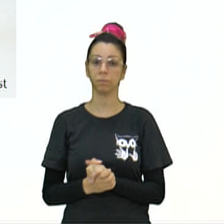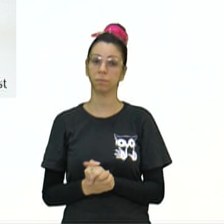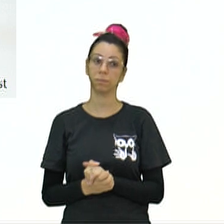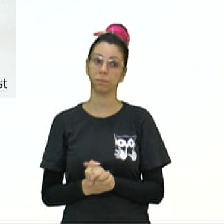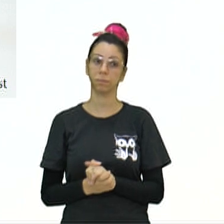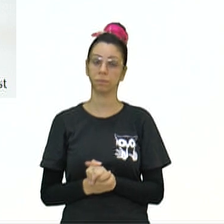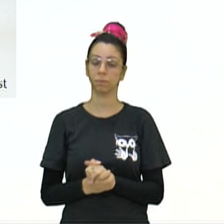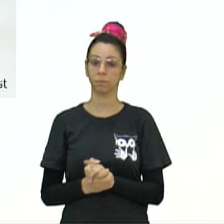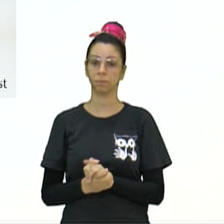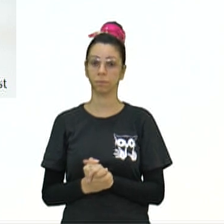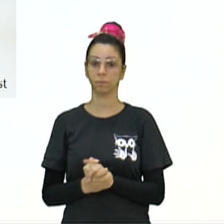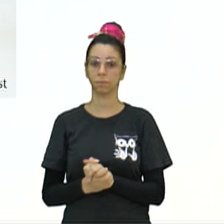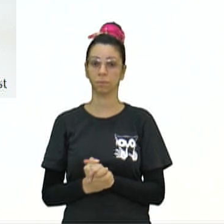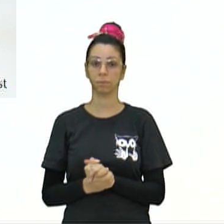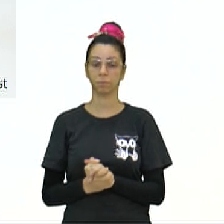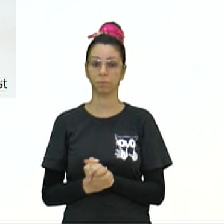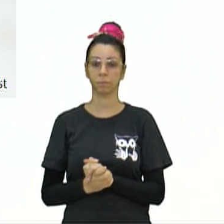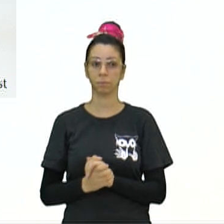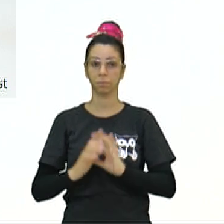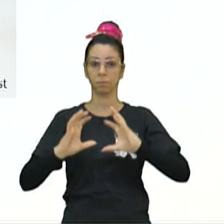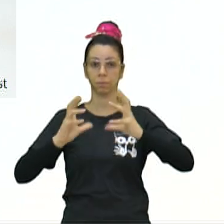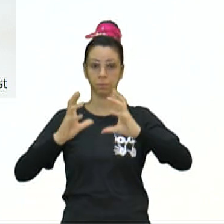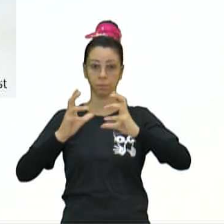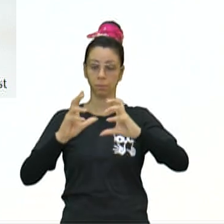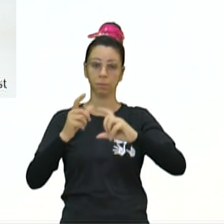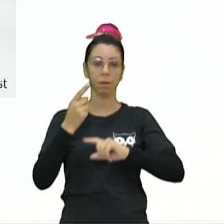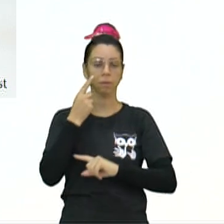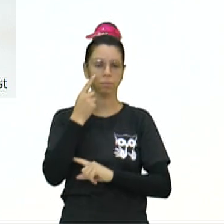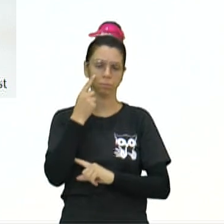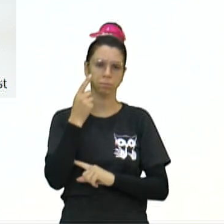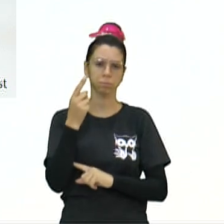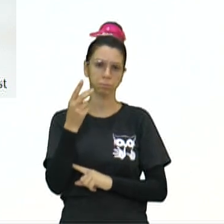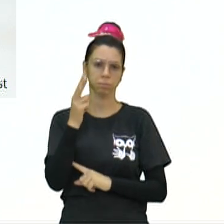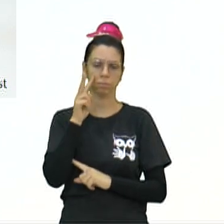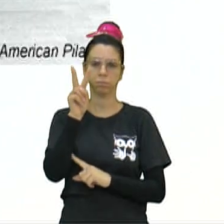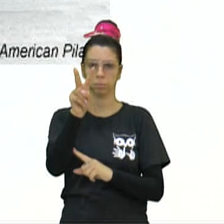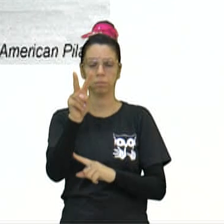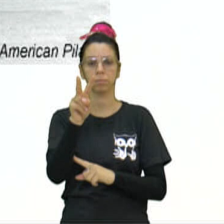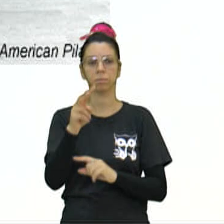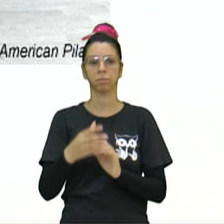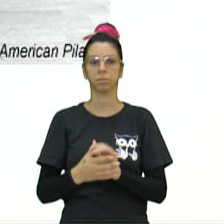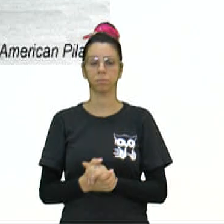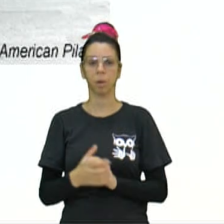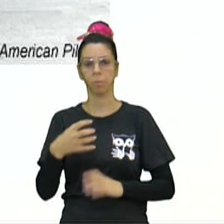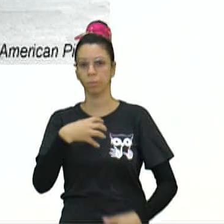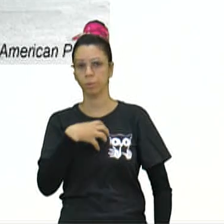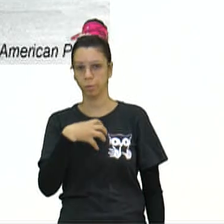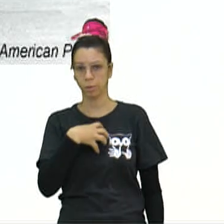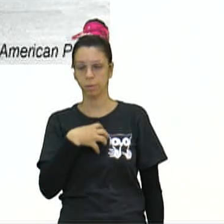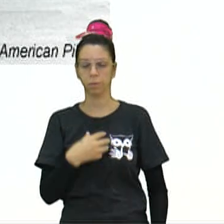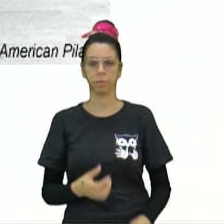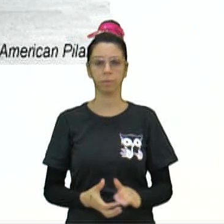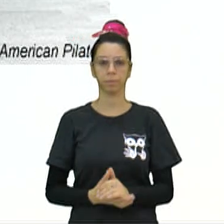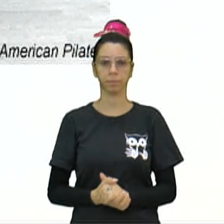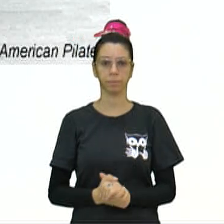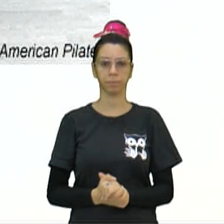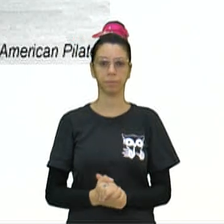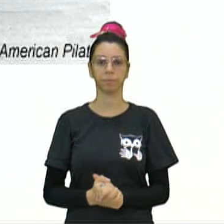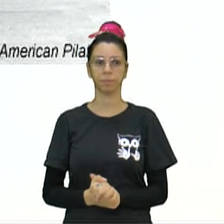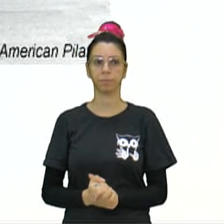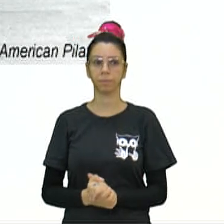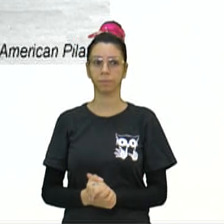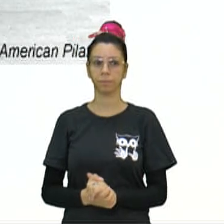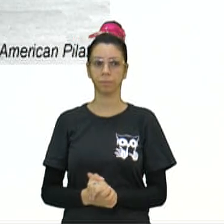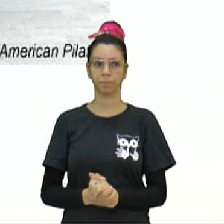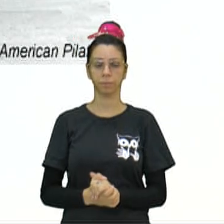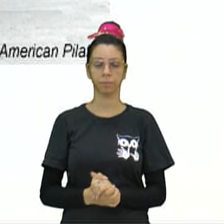em cima da bola que está aqui, né? Fica fácil de visualizar também. Então é uma das formas. E a outro método, que é o